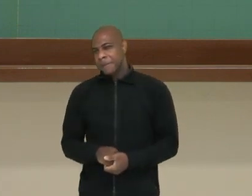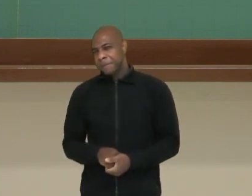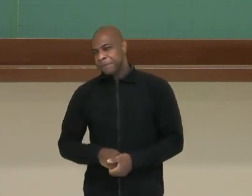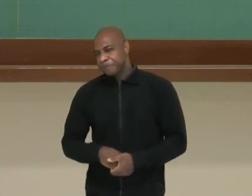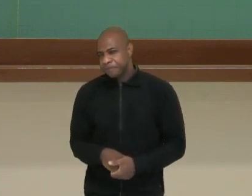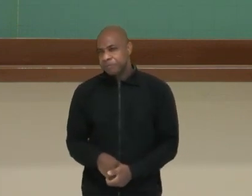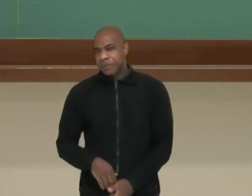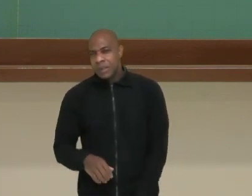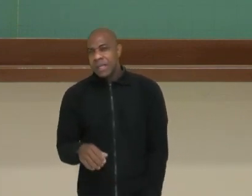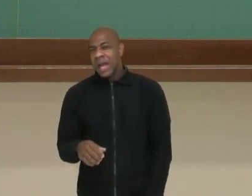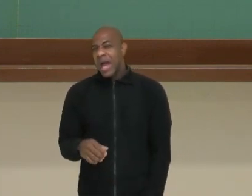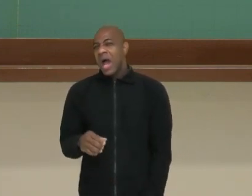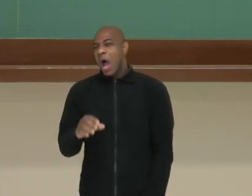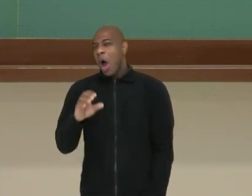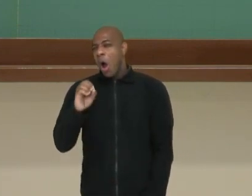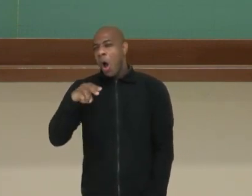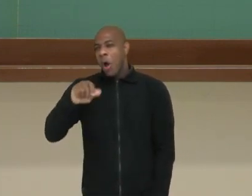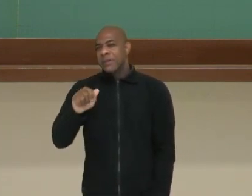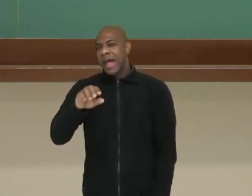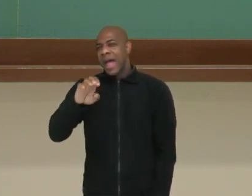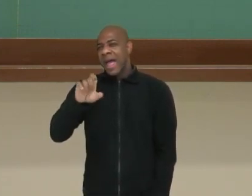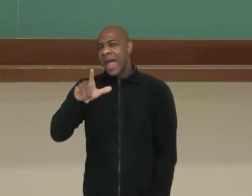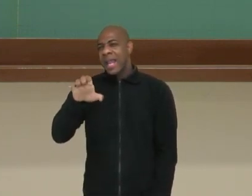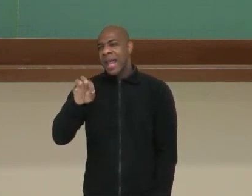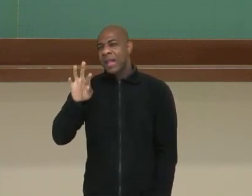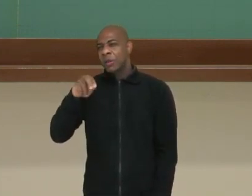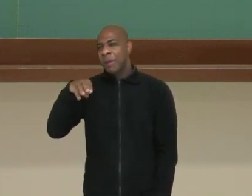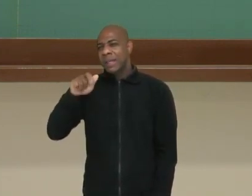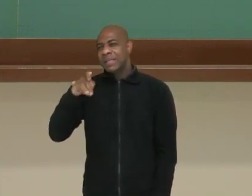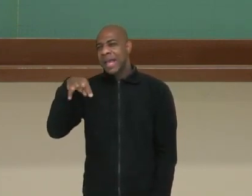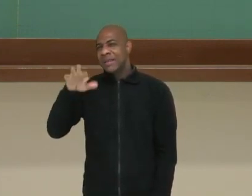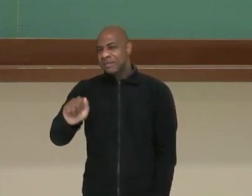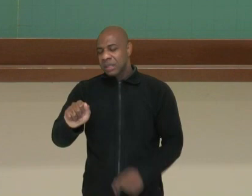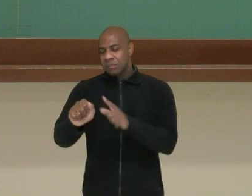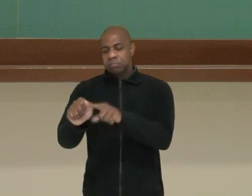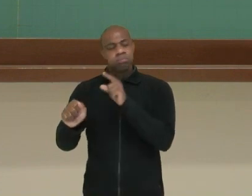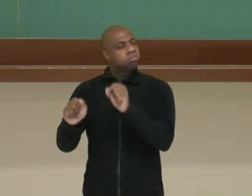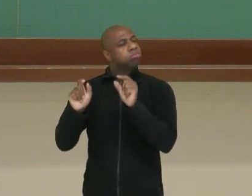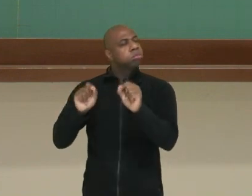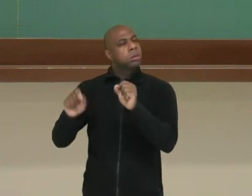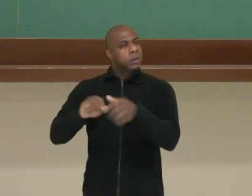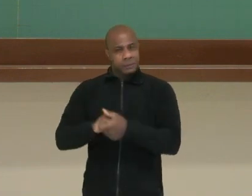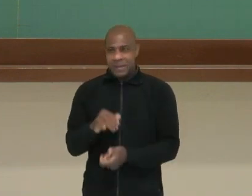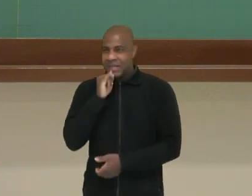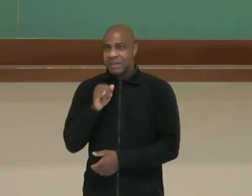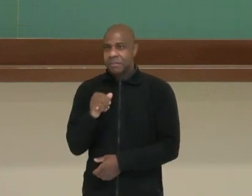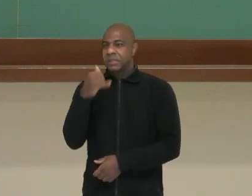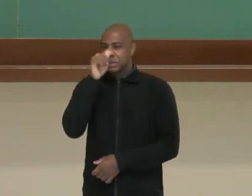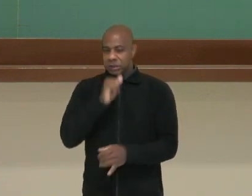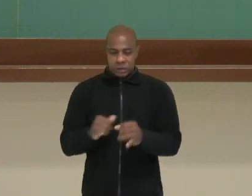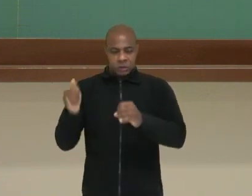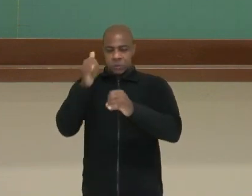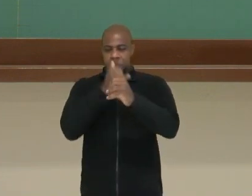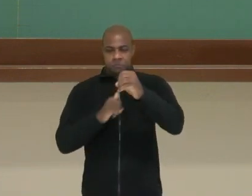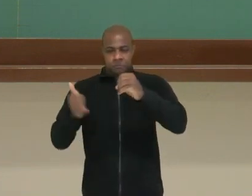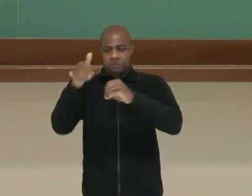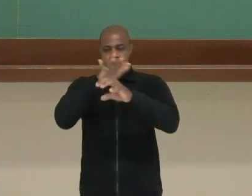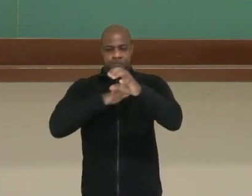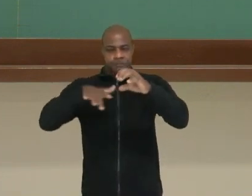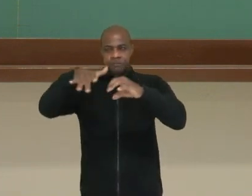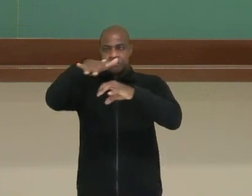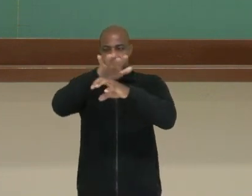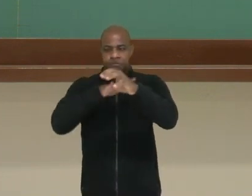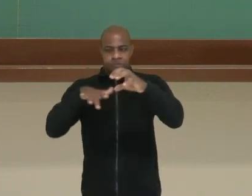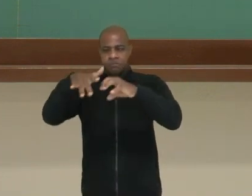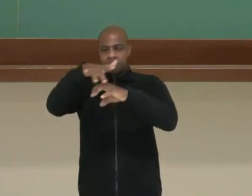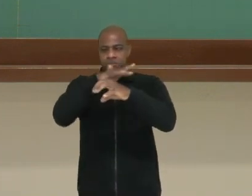se você pegar uma carga qualquer, essa carga, a carga elétrica, ao redor dela, ela tem uma região